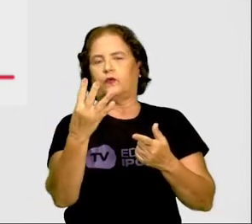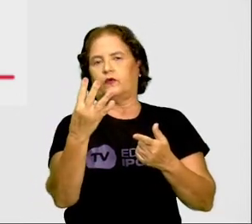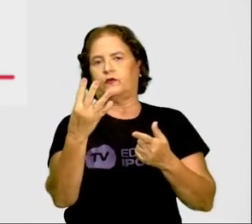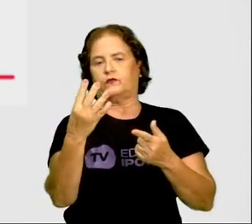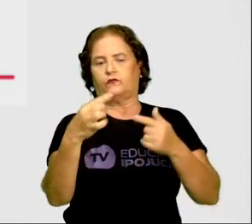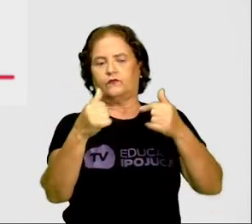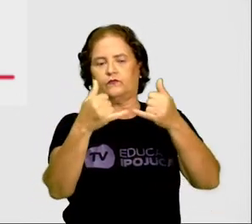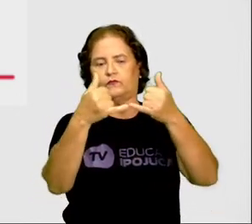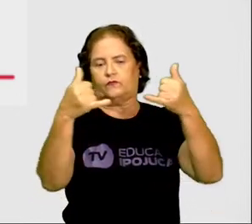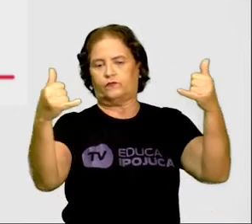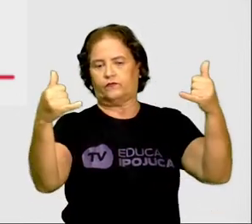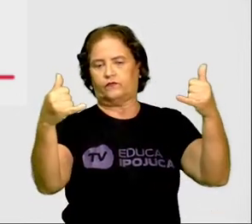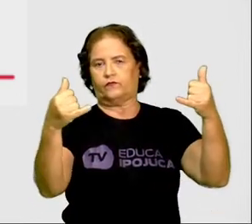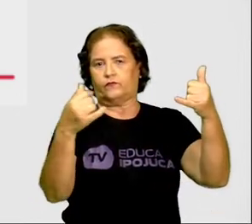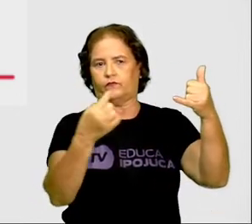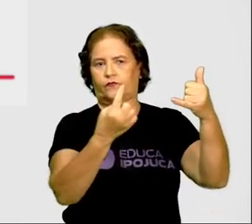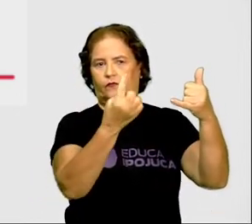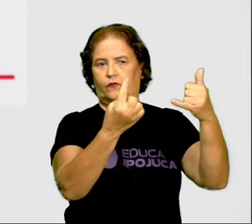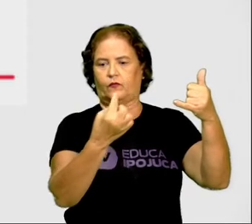linhas retas.